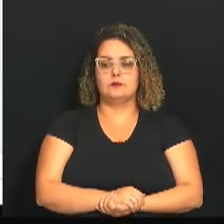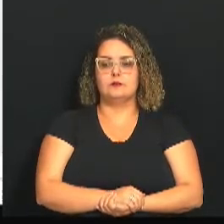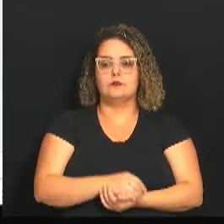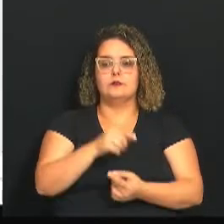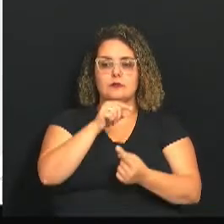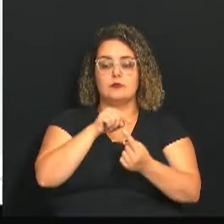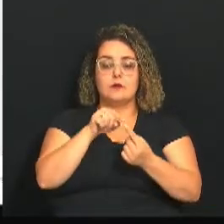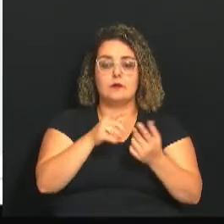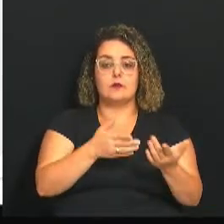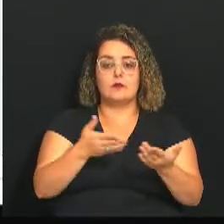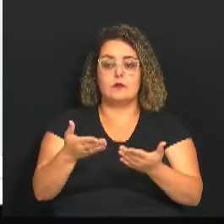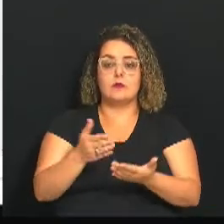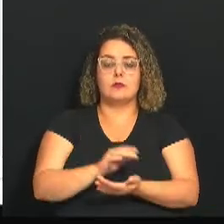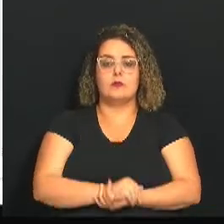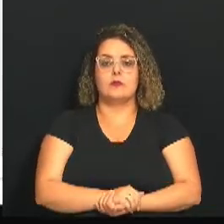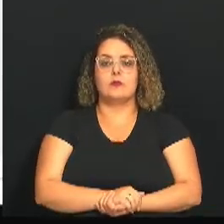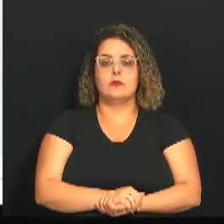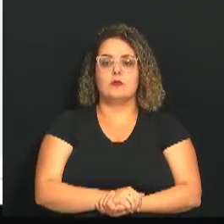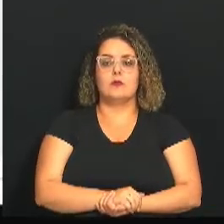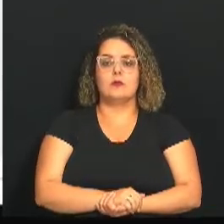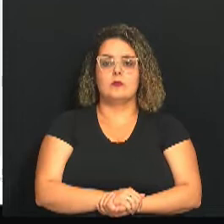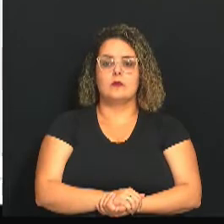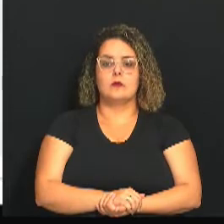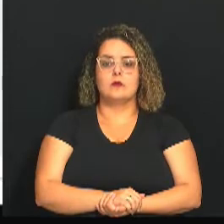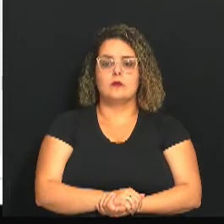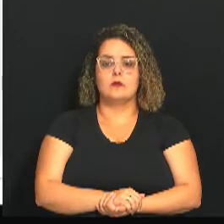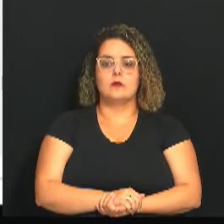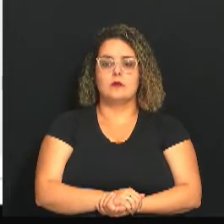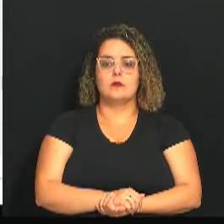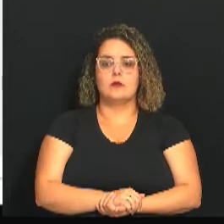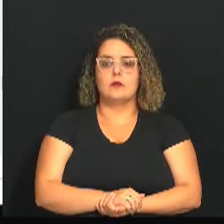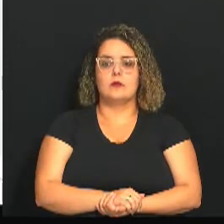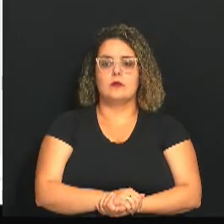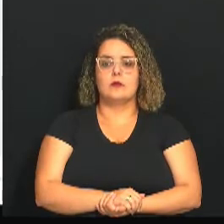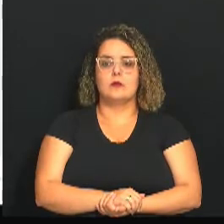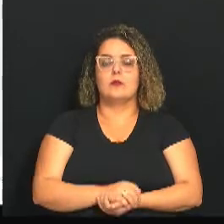é trabalhar um pouquinho da apresentação de serviço de previsão,